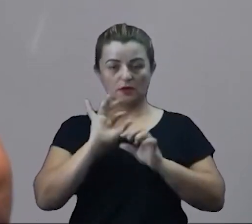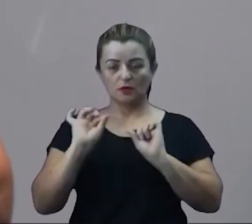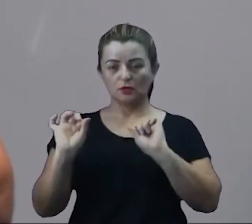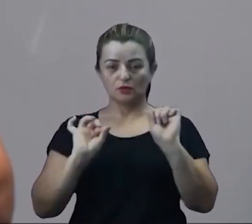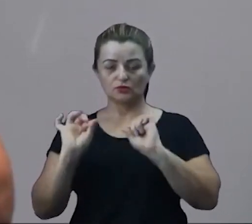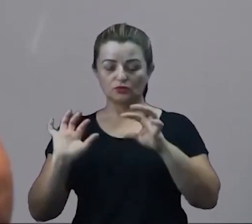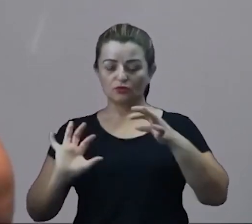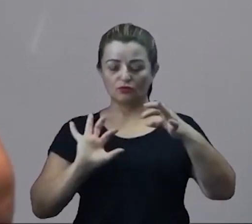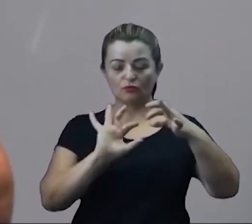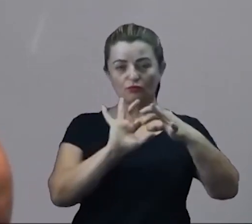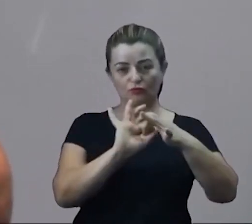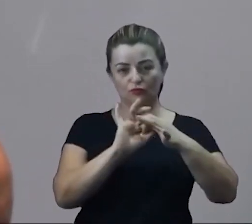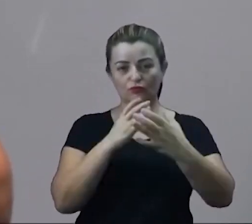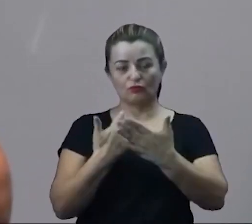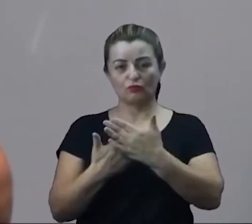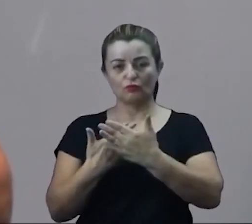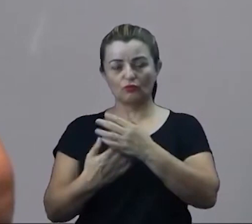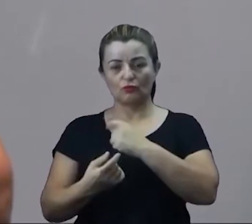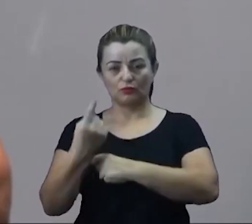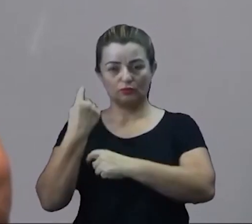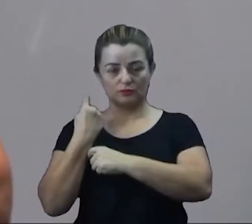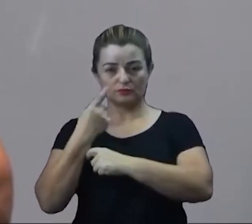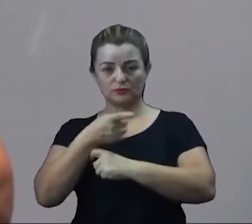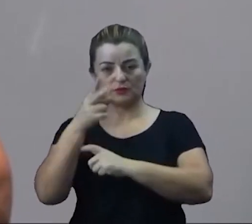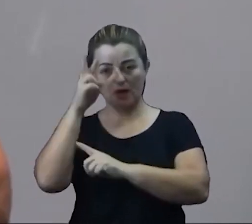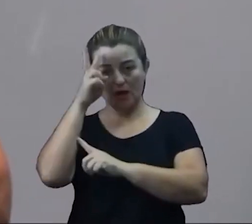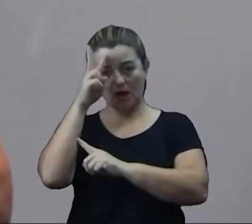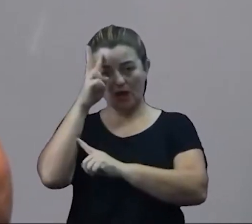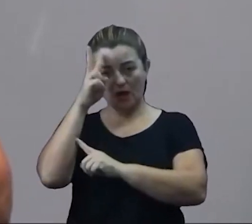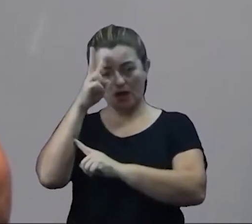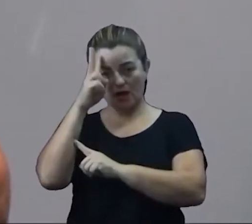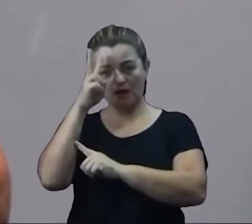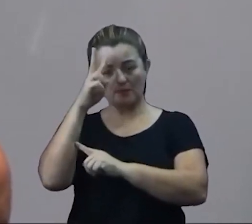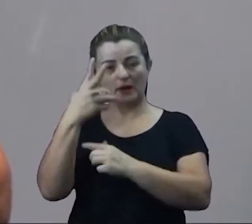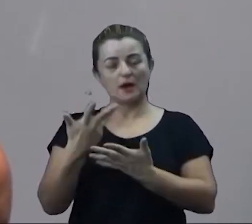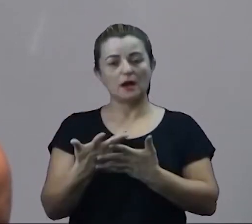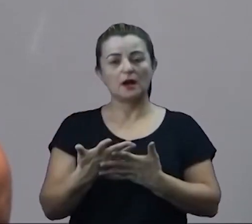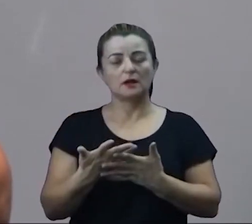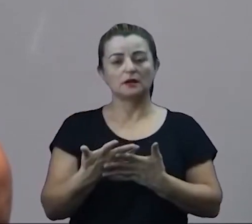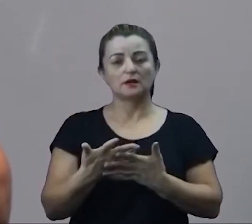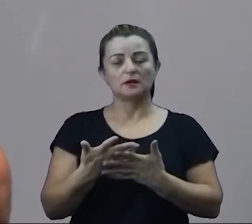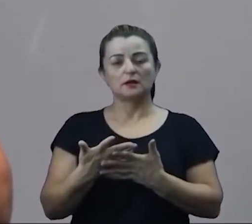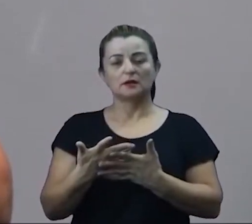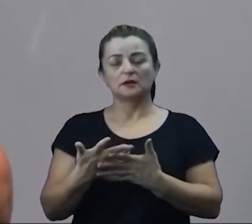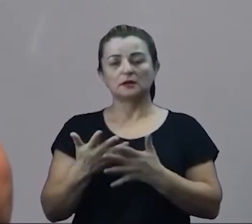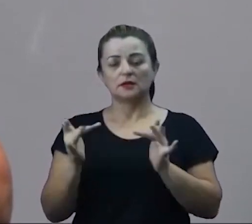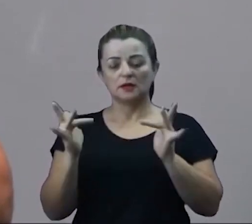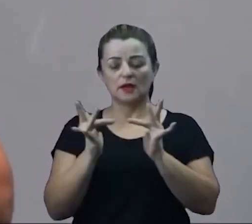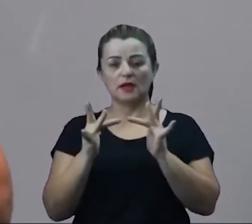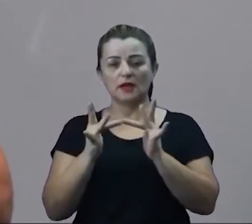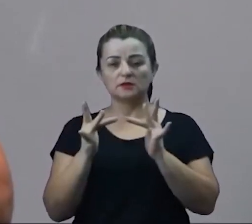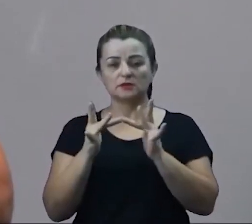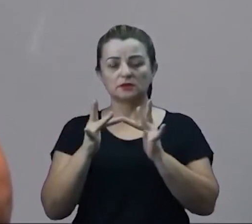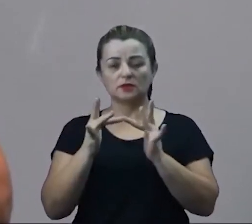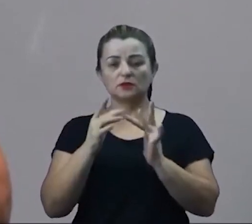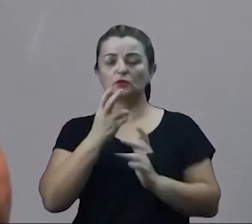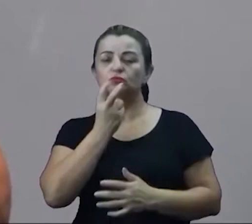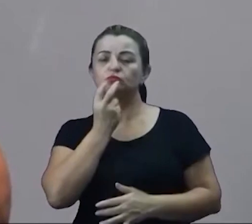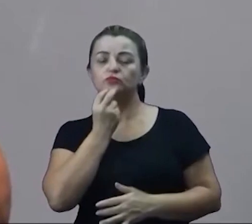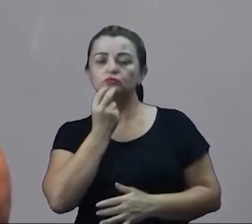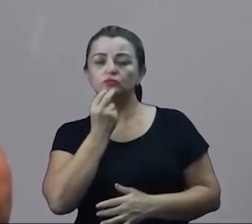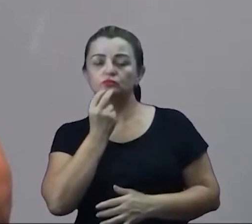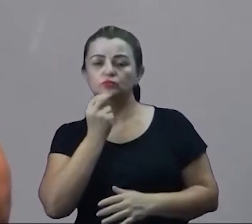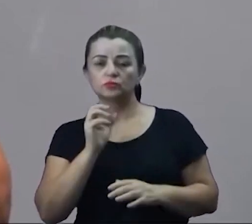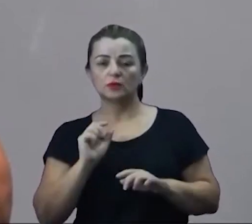links com a aula anterior para vocês lembrarem um pouquinho sobre alguns fatores relacionados ao autor Machado de Assis, que